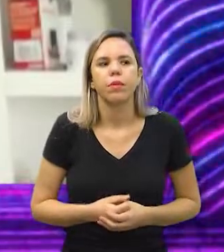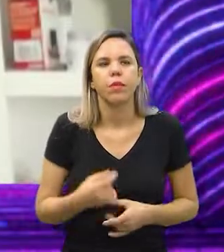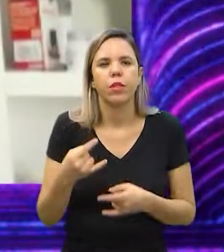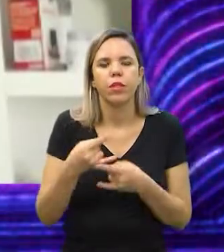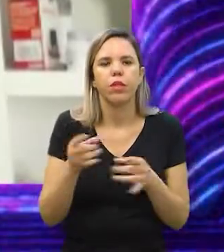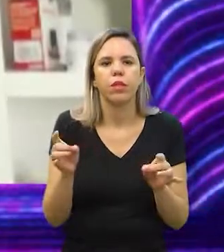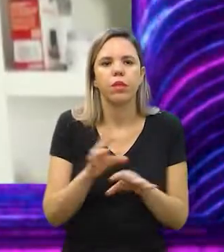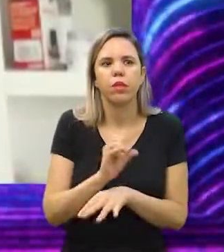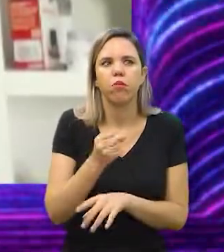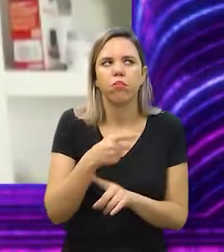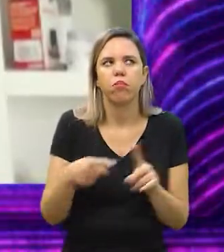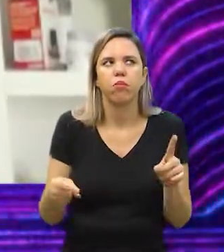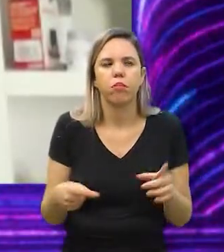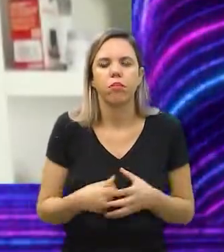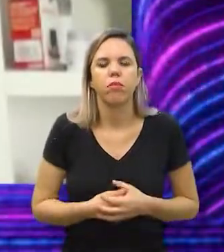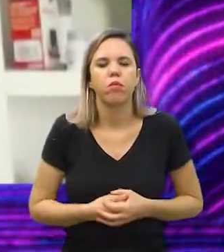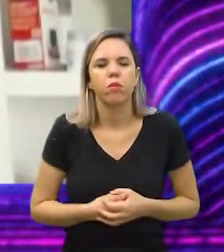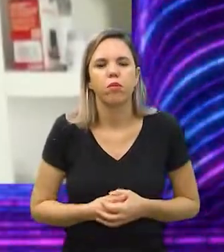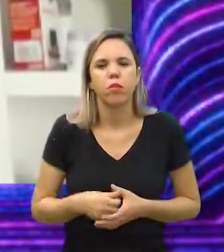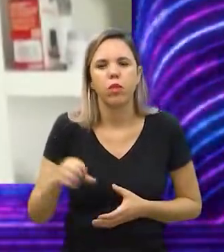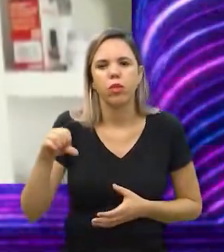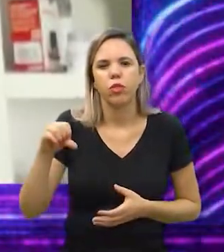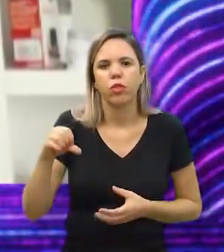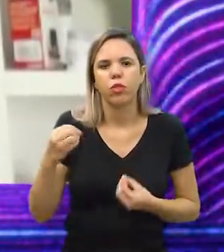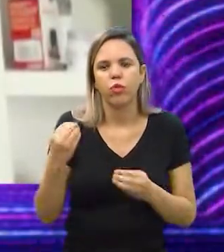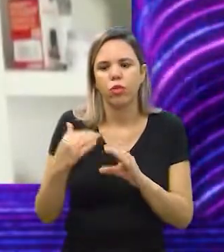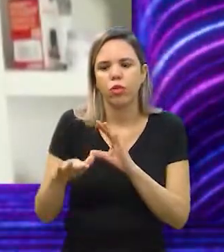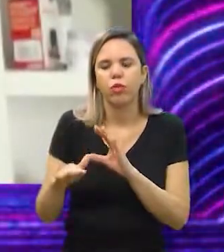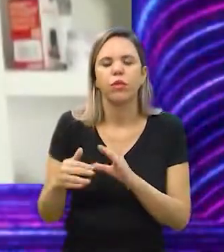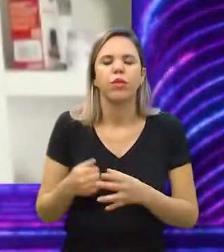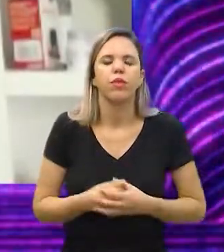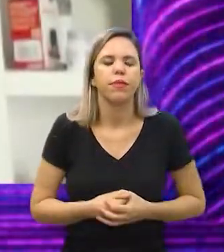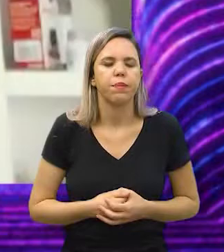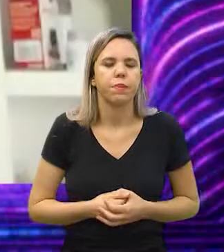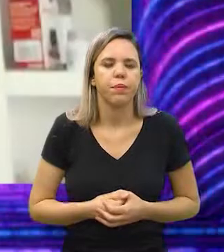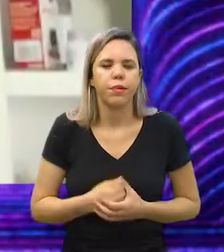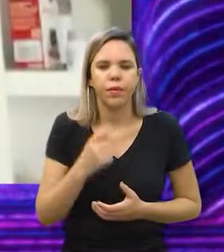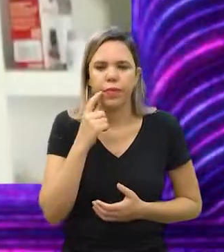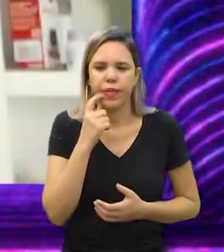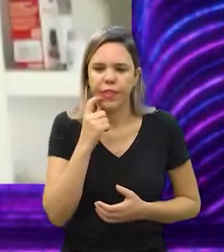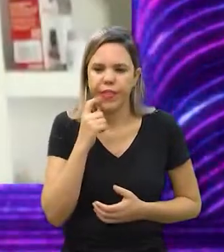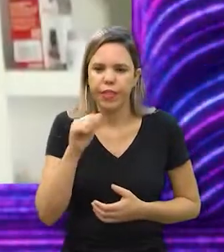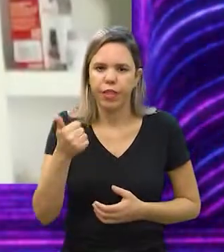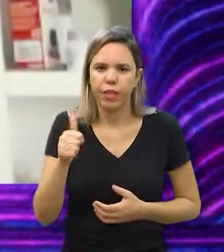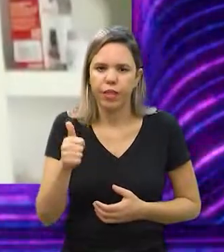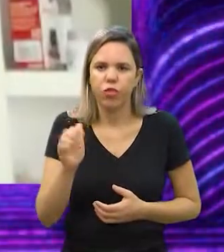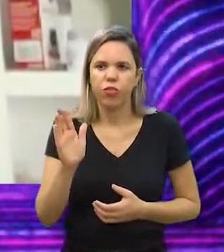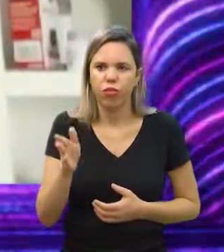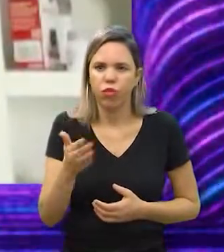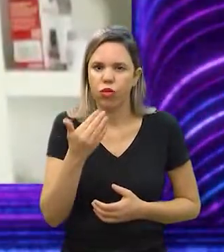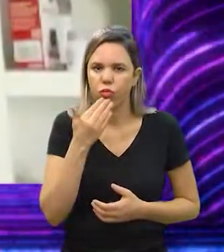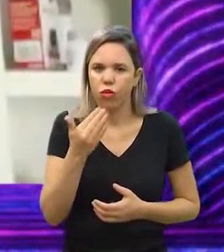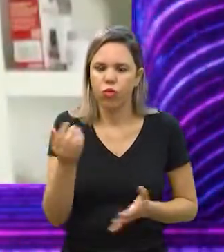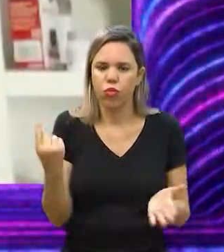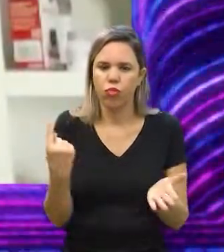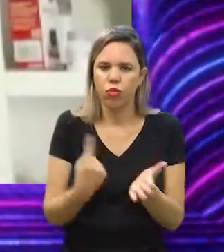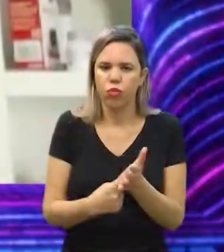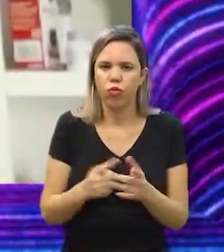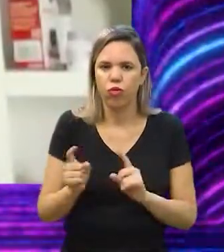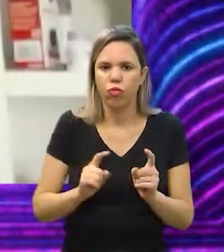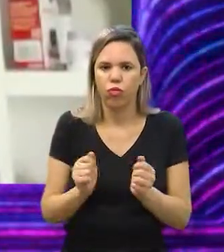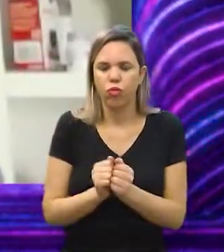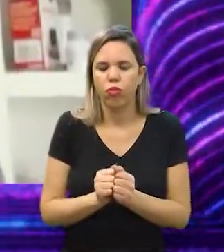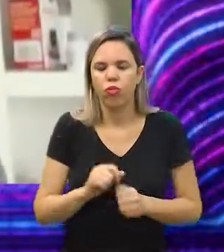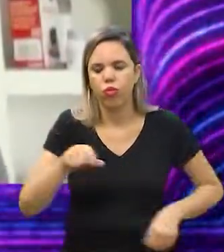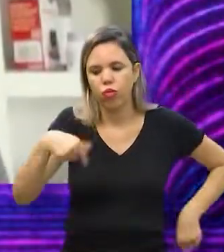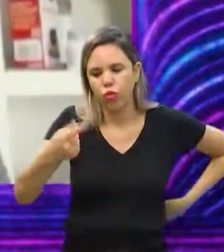live terminou 8h30, às 9 eu mandei o e-mail, às 11 ele já estava pedindo para marcar uma reunião